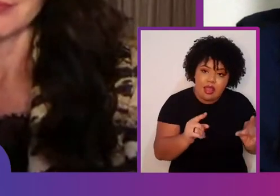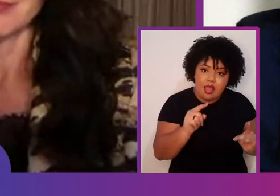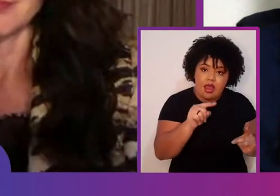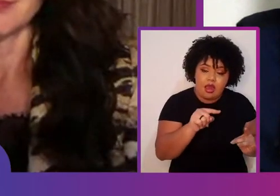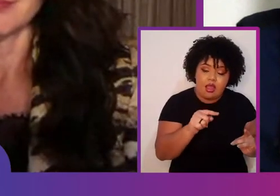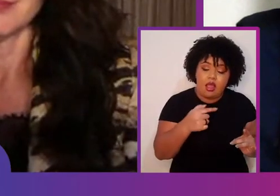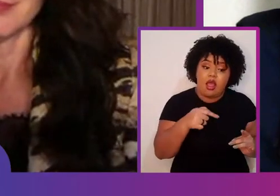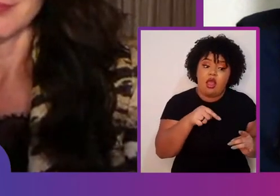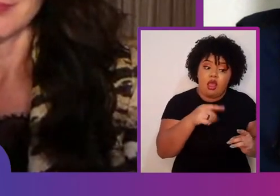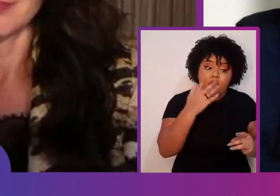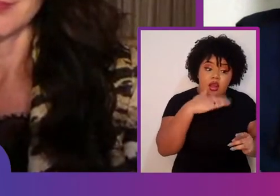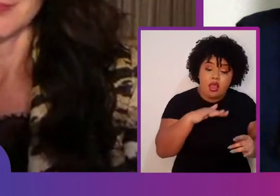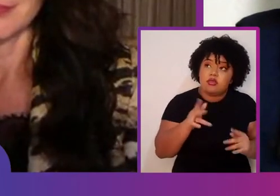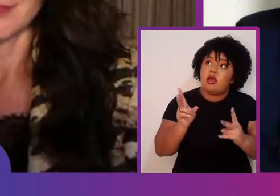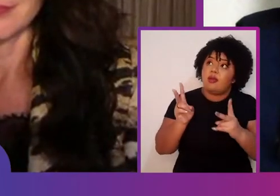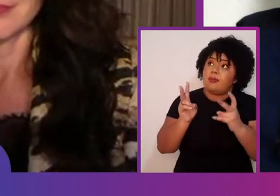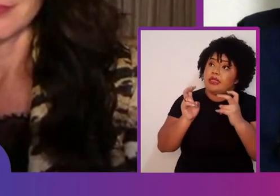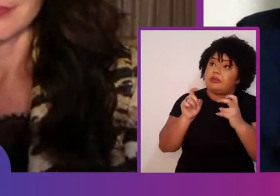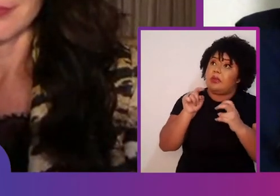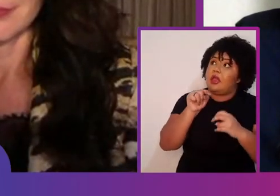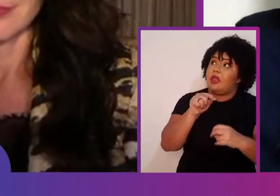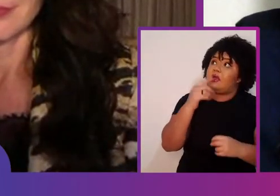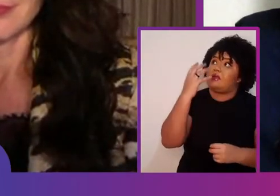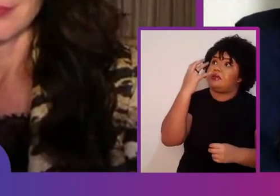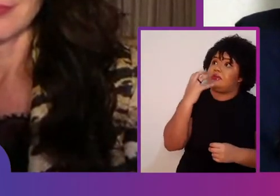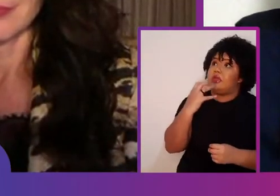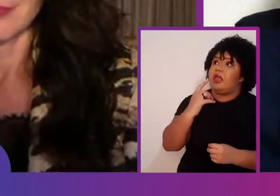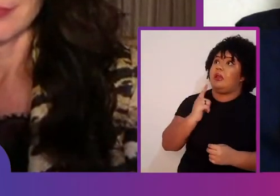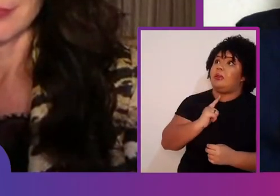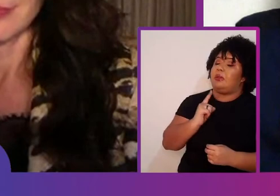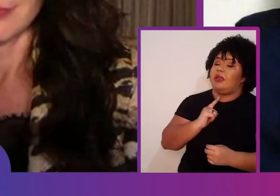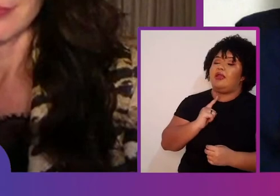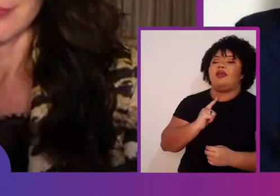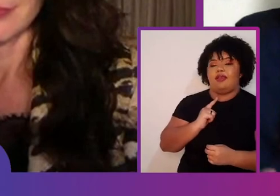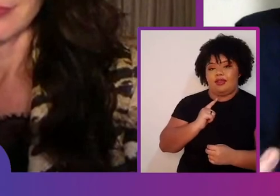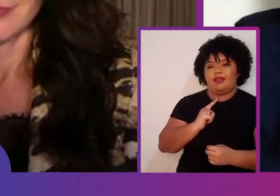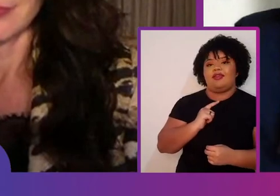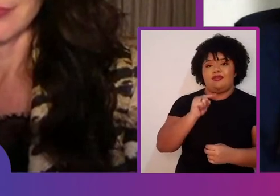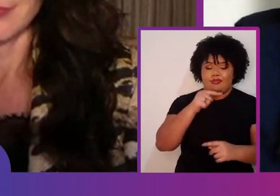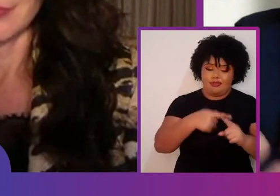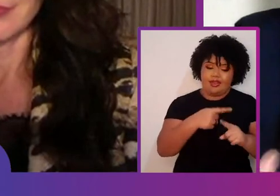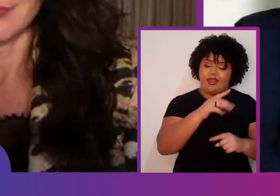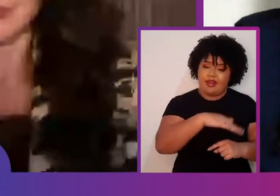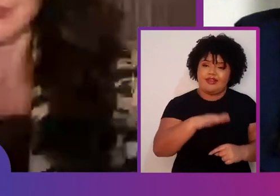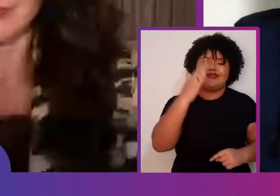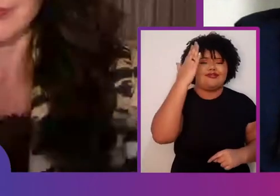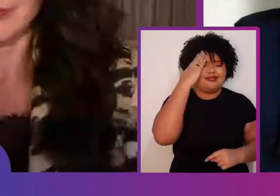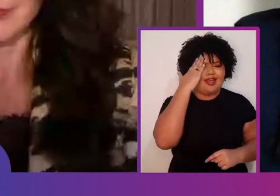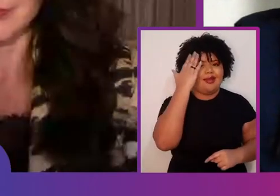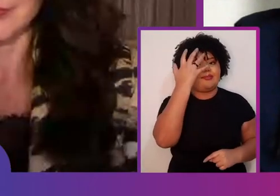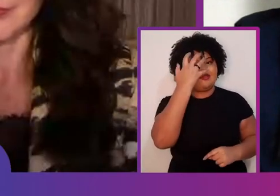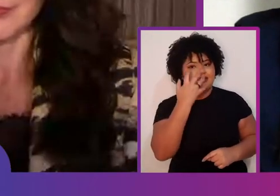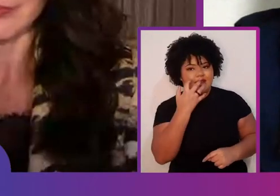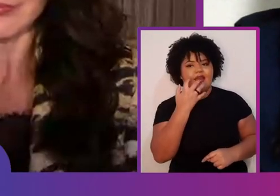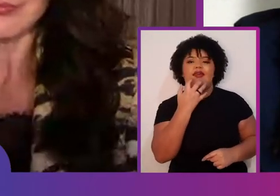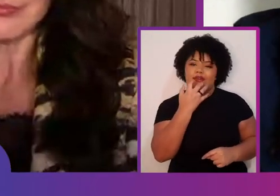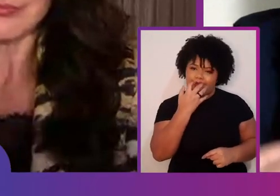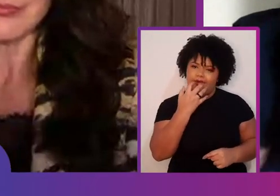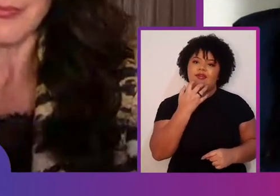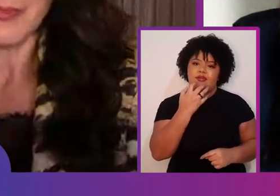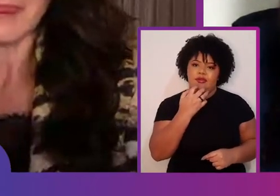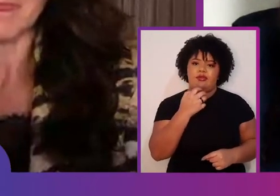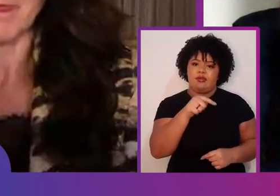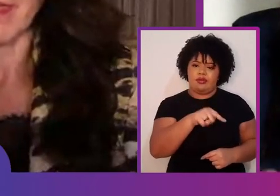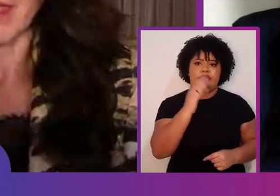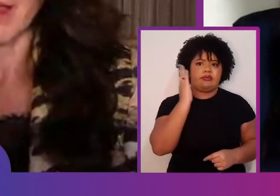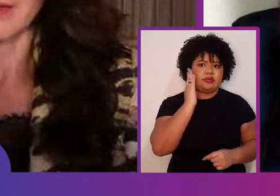perceba o quanto aquilo é sério. Ela tem condição de avaliar a seriedade das coisas. Ela consegue se comprometer, né? Ela sabe, por exemplo,